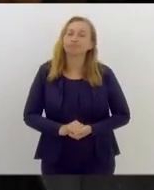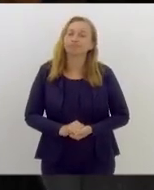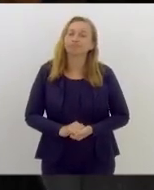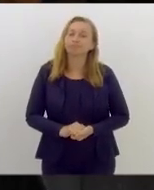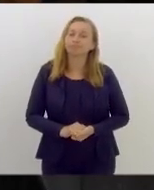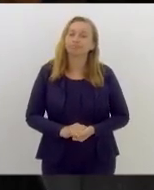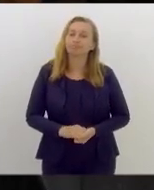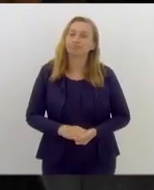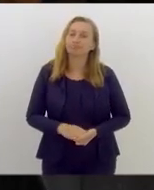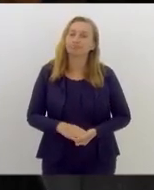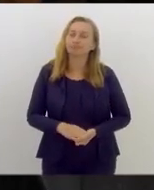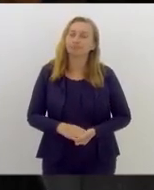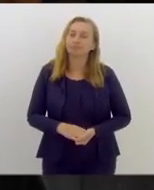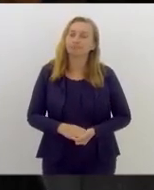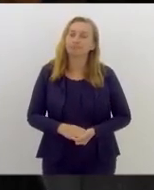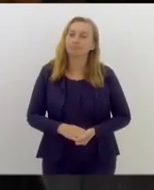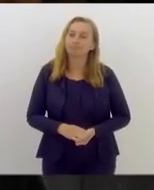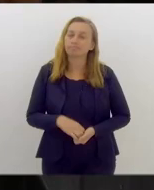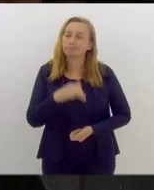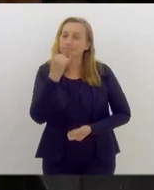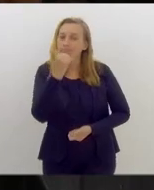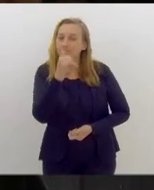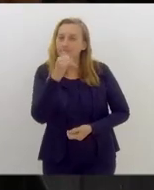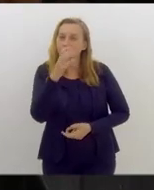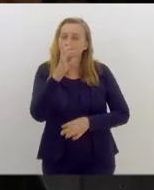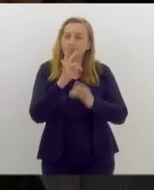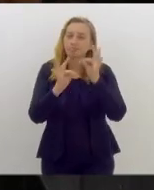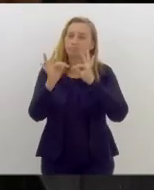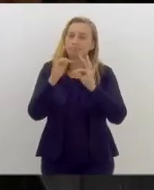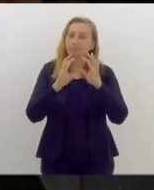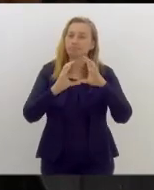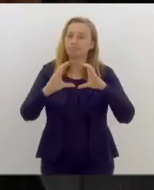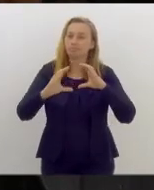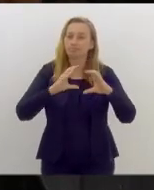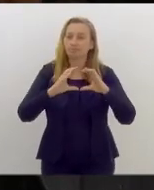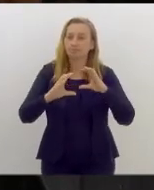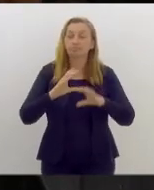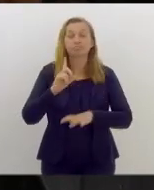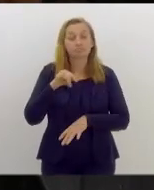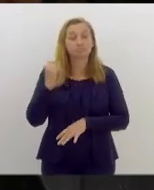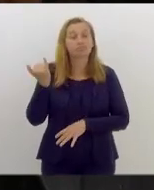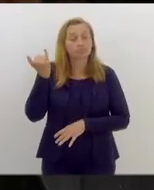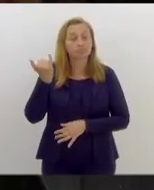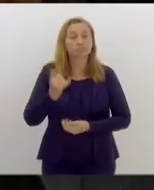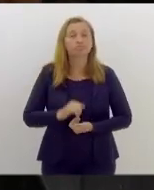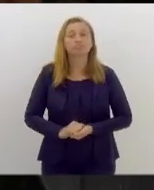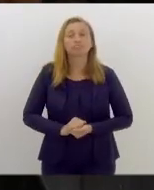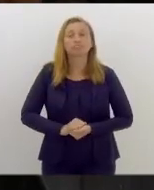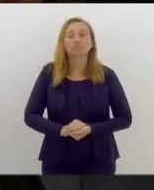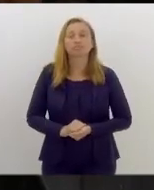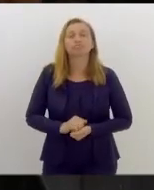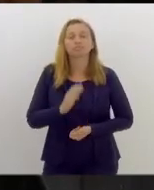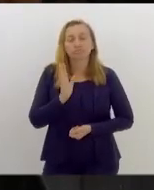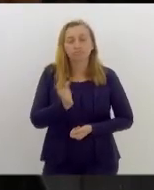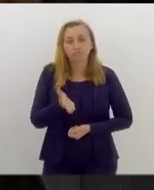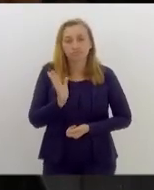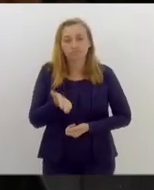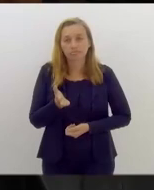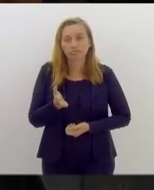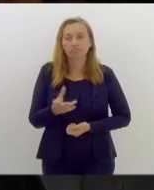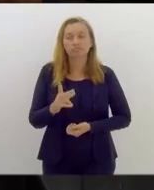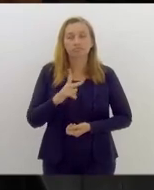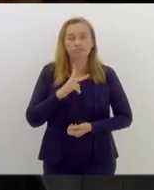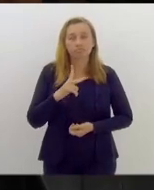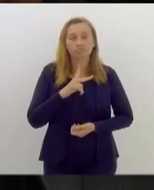De outro lado, energia e telecomunicações, que são bens essenciais, já decretado pelo